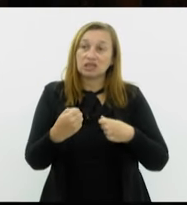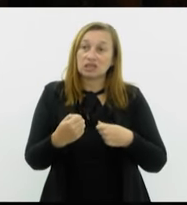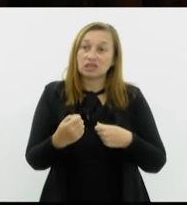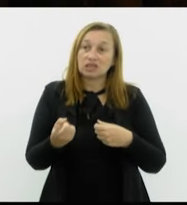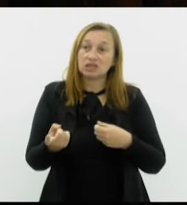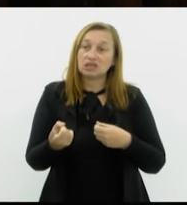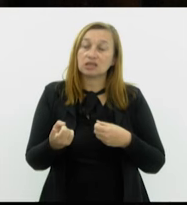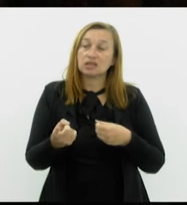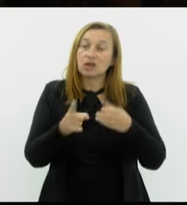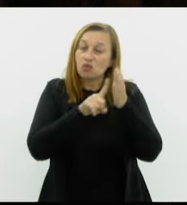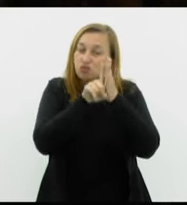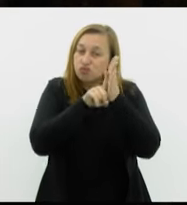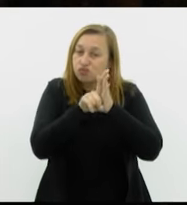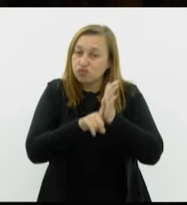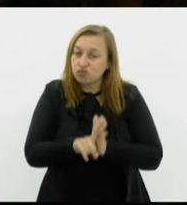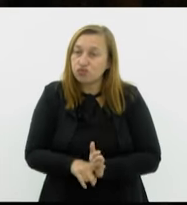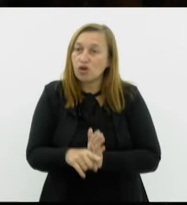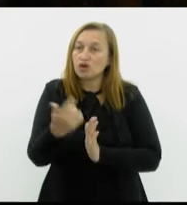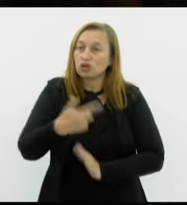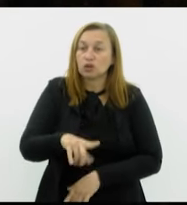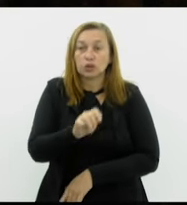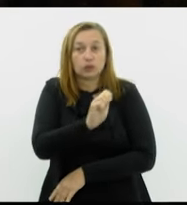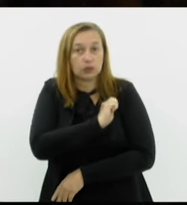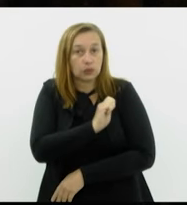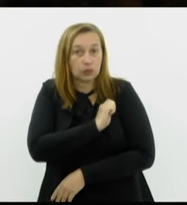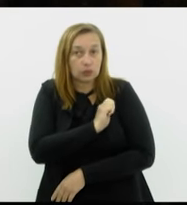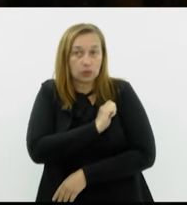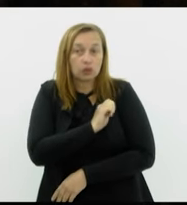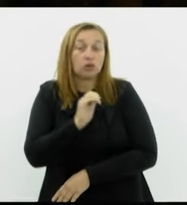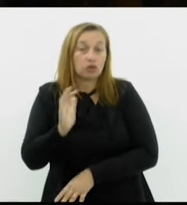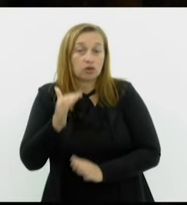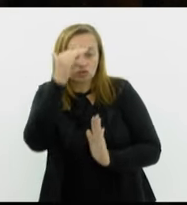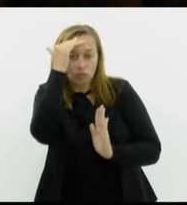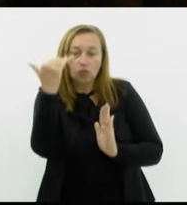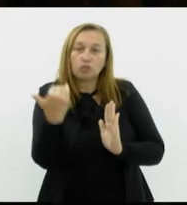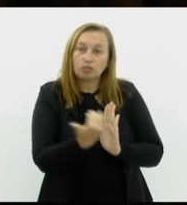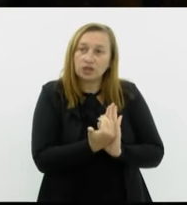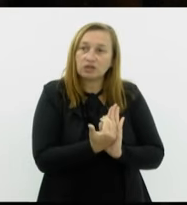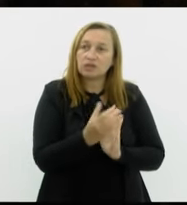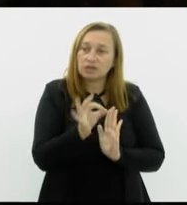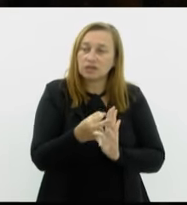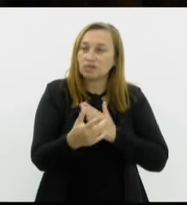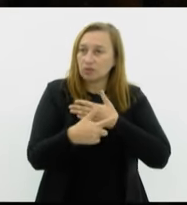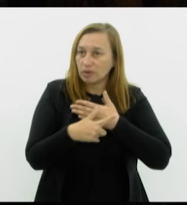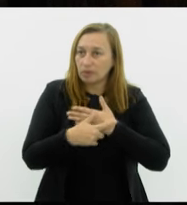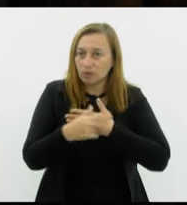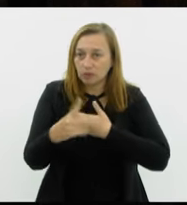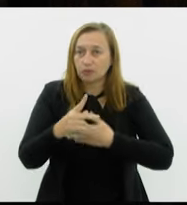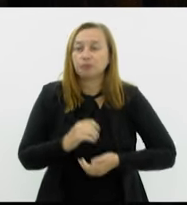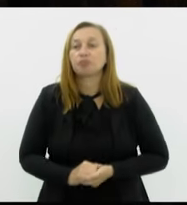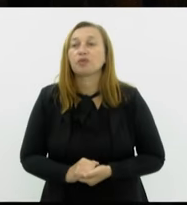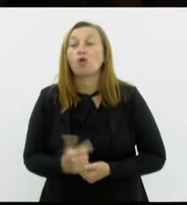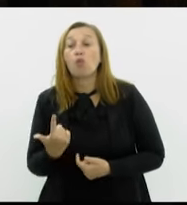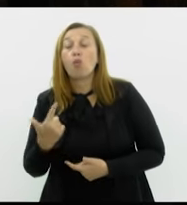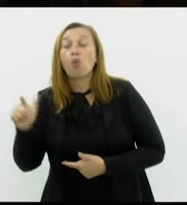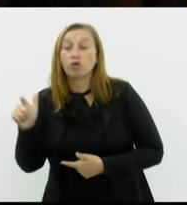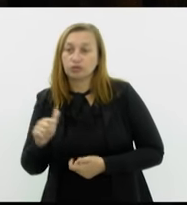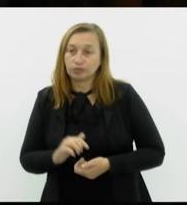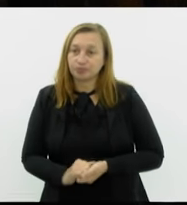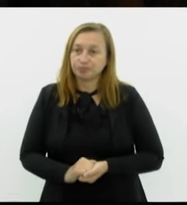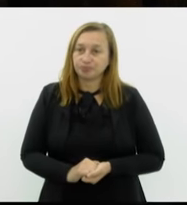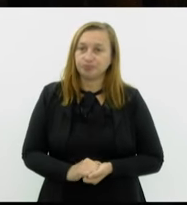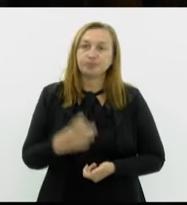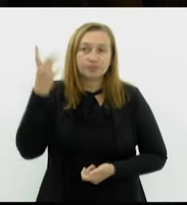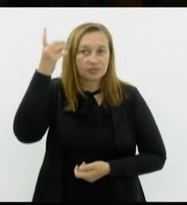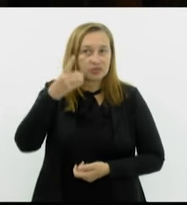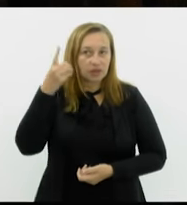desses benefícios fiscais, aqueles que efetivamente estão cumprindo o seu papel. Outro ponto,